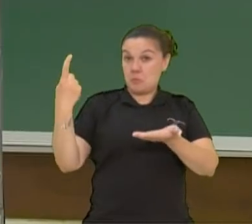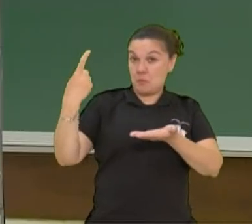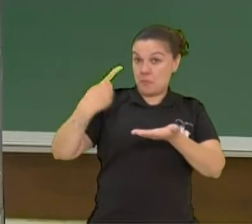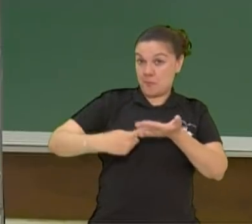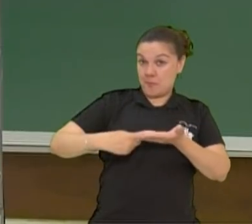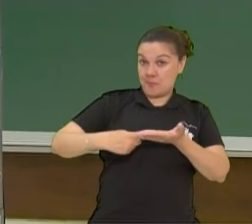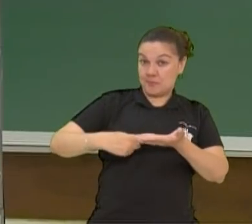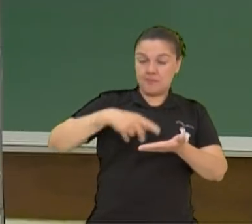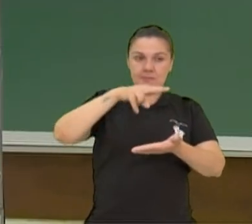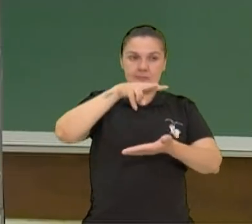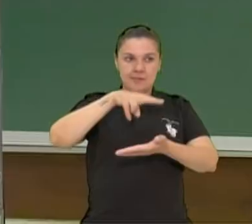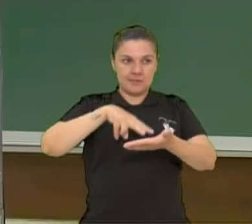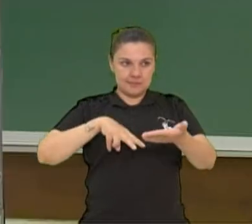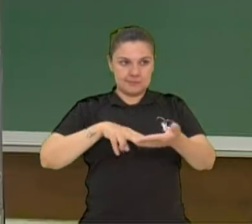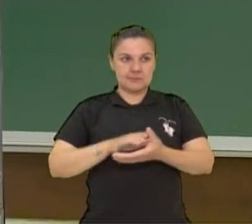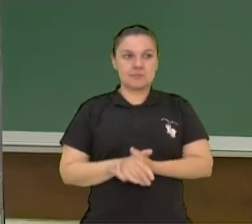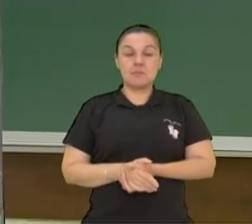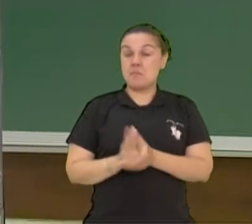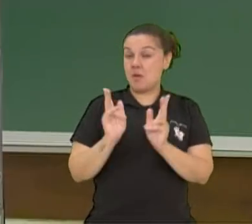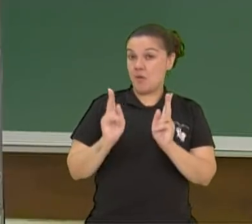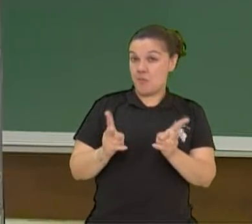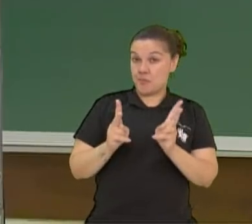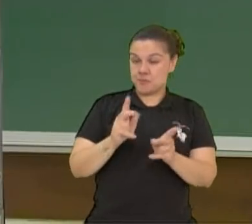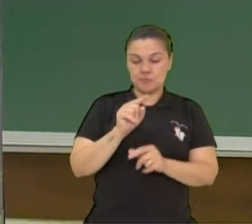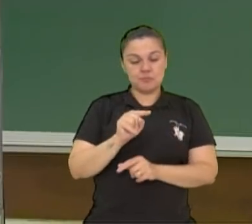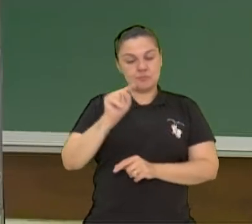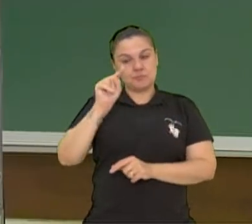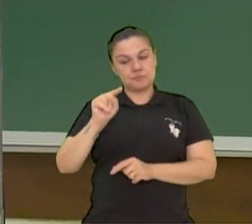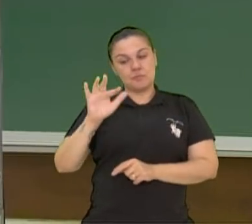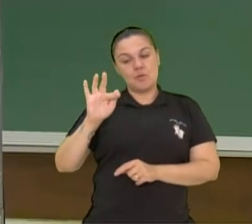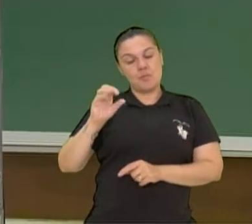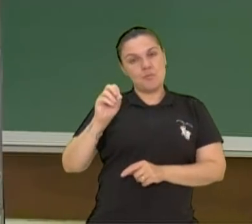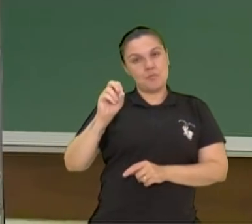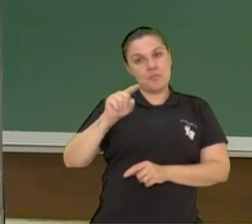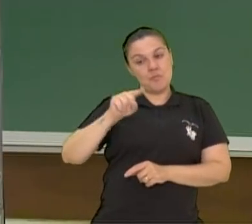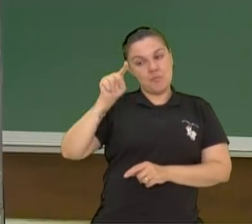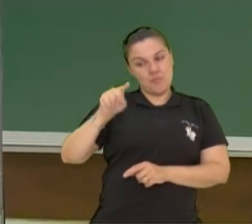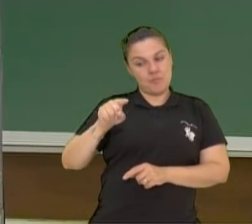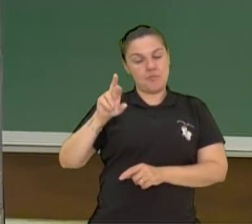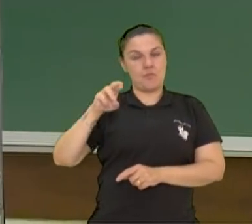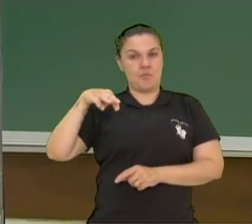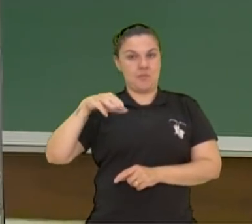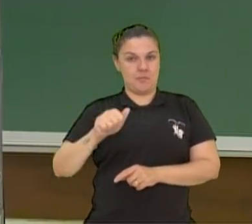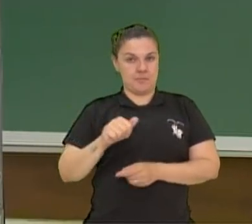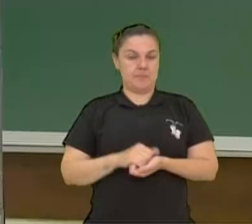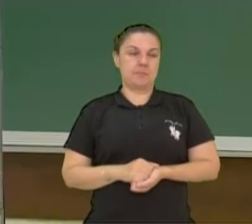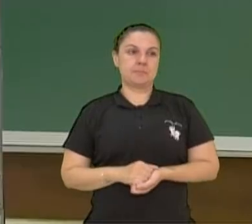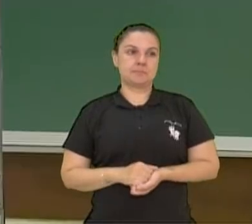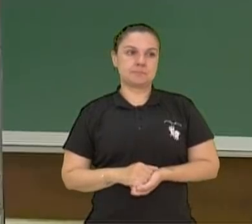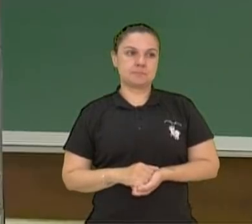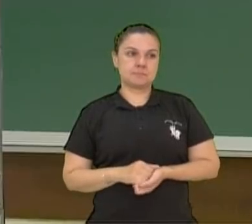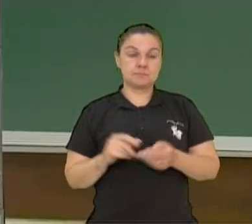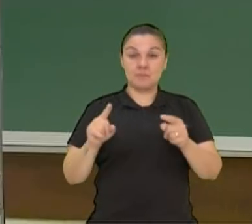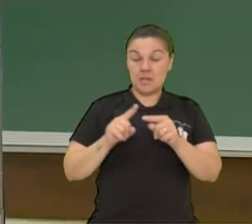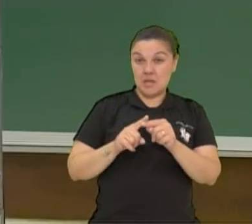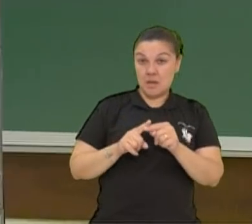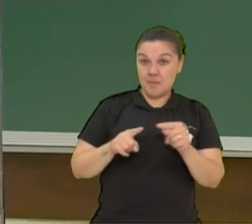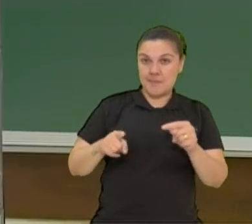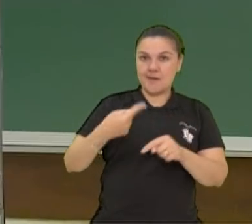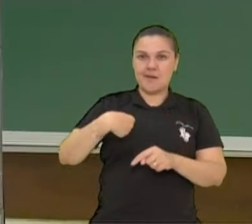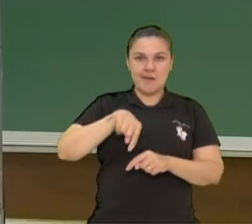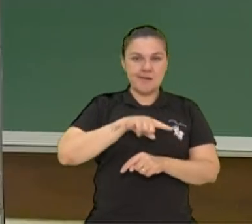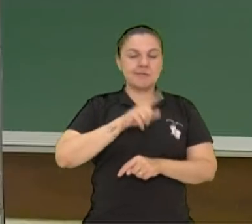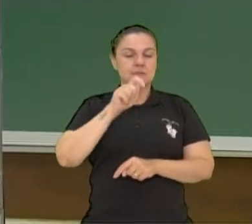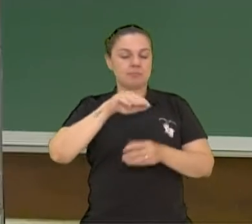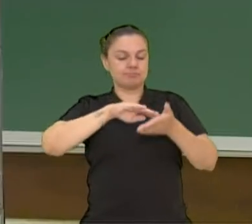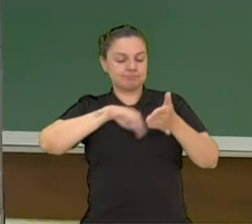caso aqui, optou-se por manter o acento na palavra forma com o O fechado, né? Mas a gente poderia ter tirado